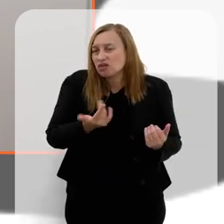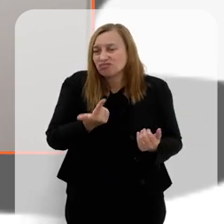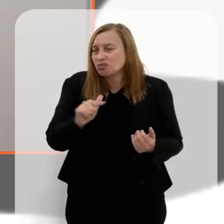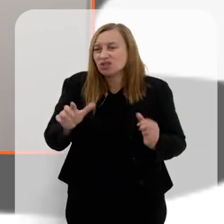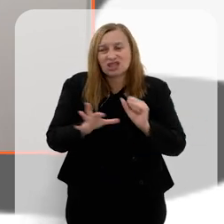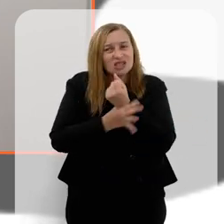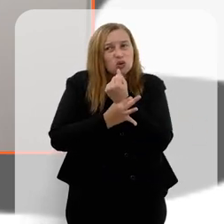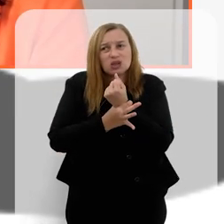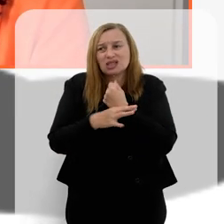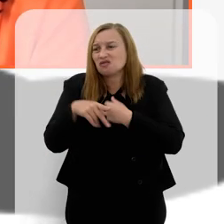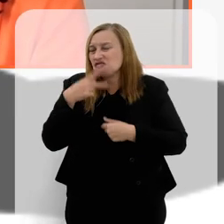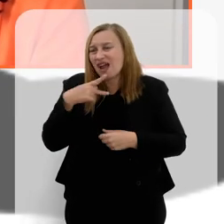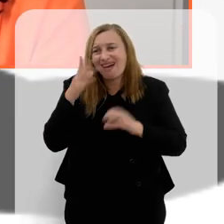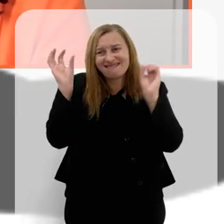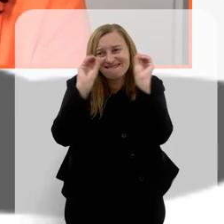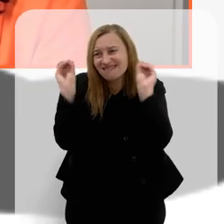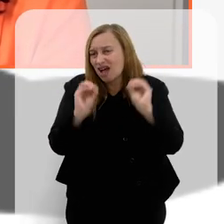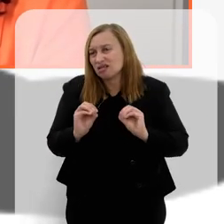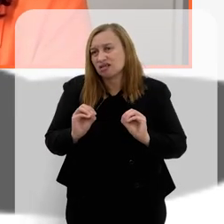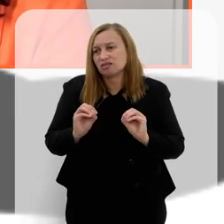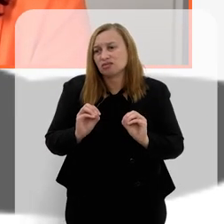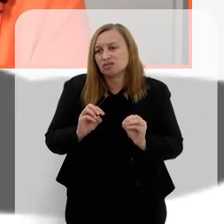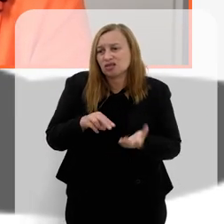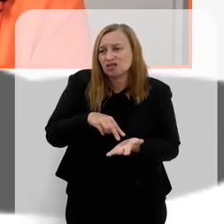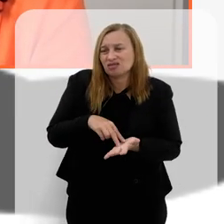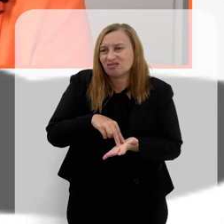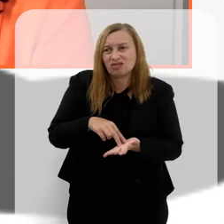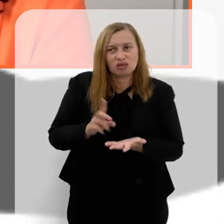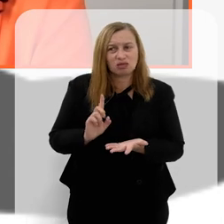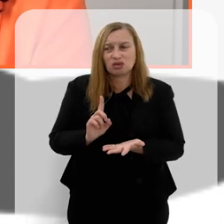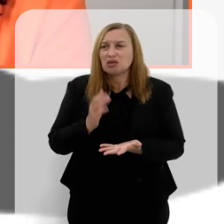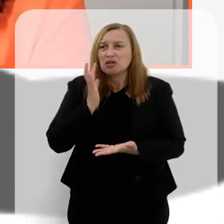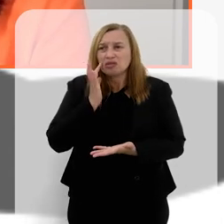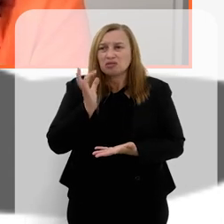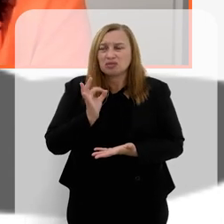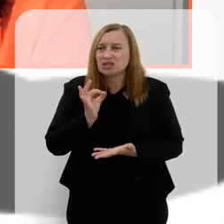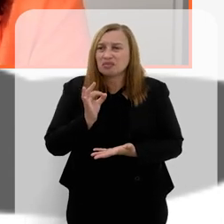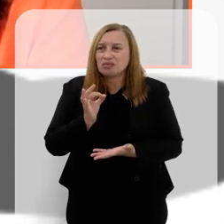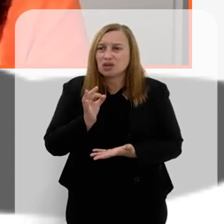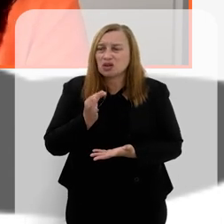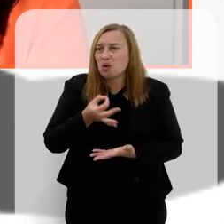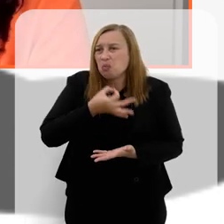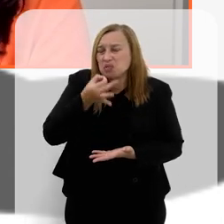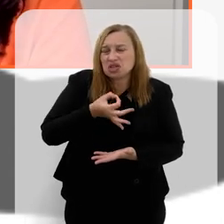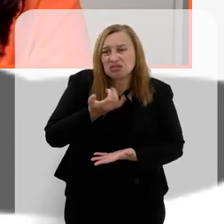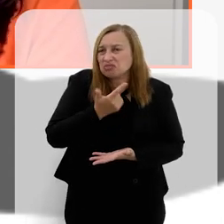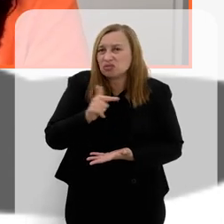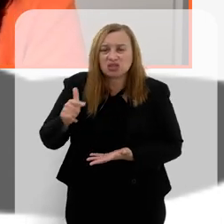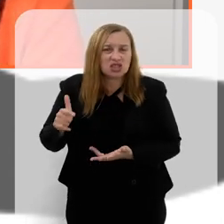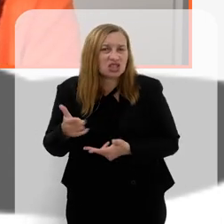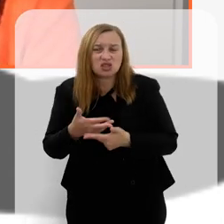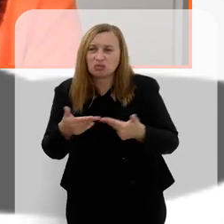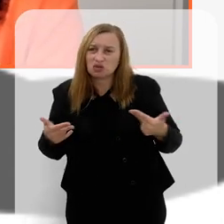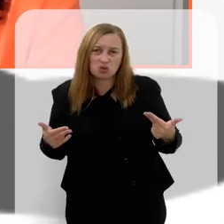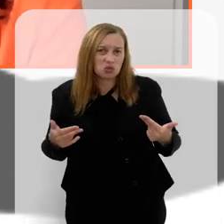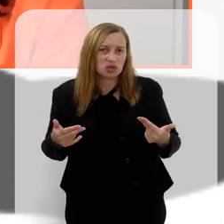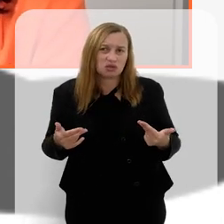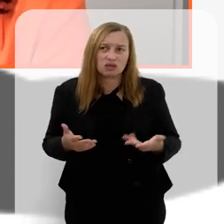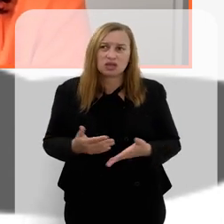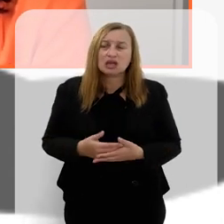jovem insegura, sabe? Eu tinha dificuldade de me colocar, eu não sabia, eu não Sim. tinha opinião sobre as